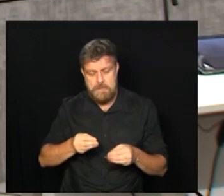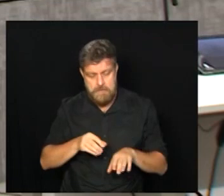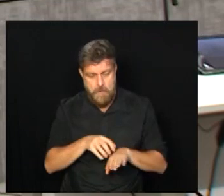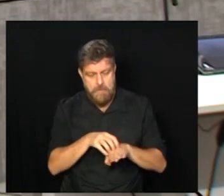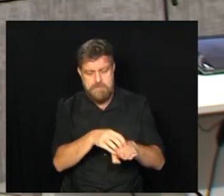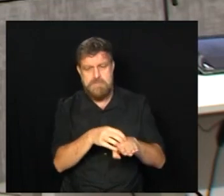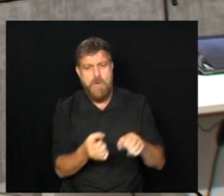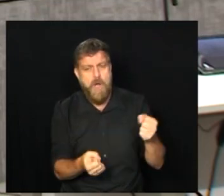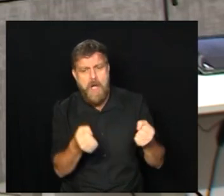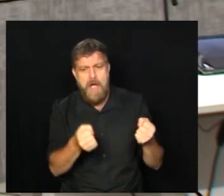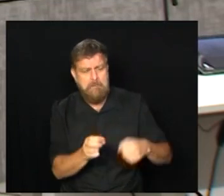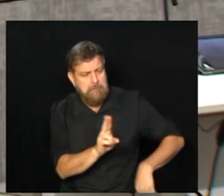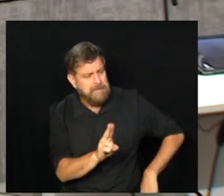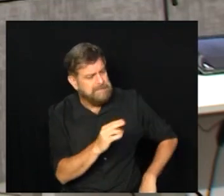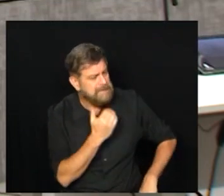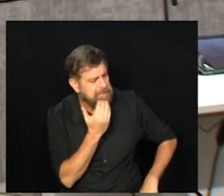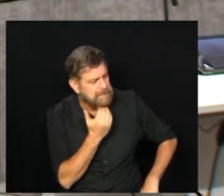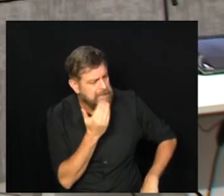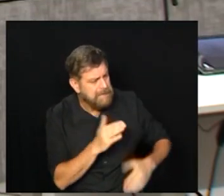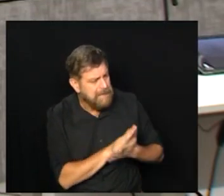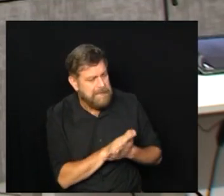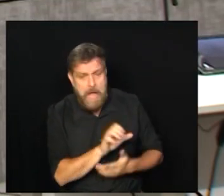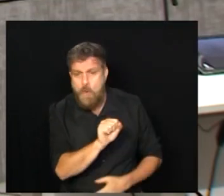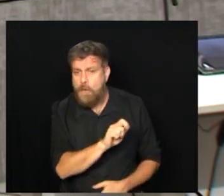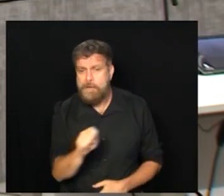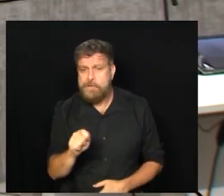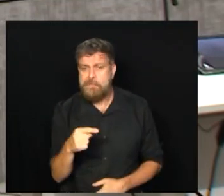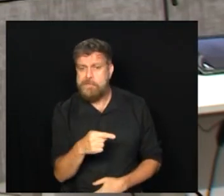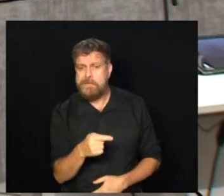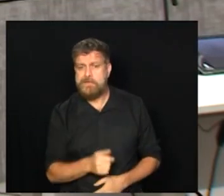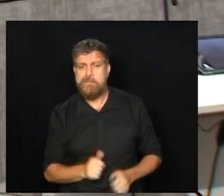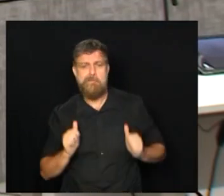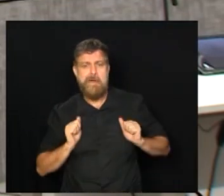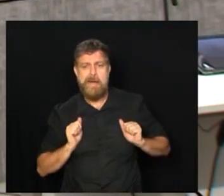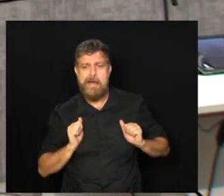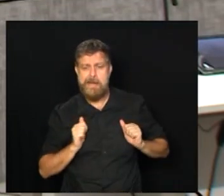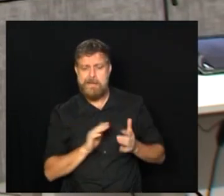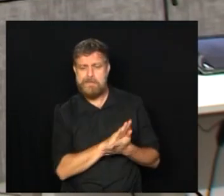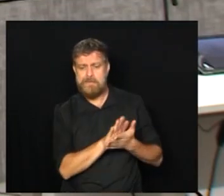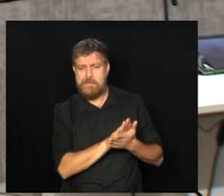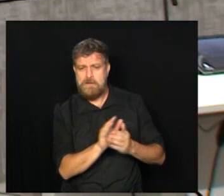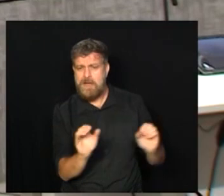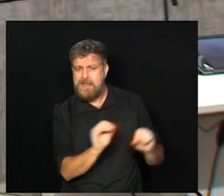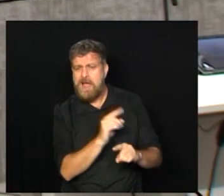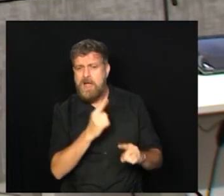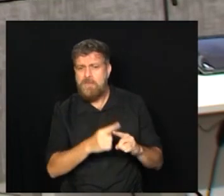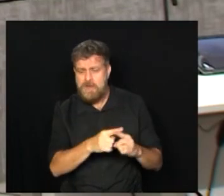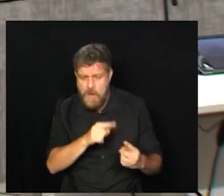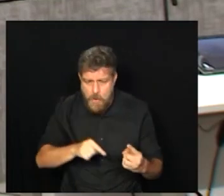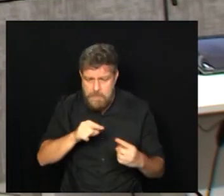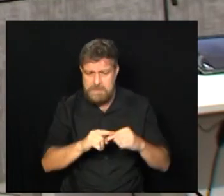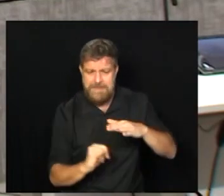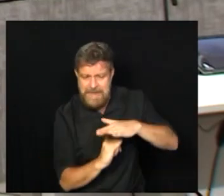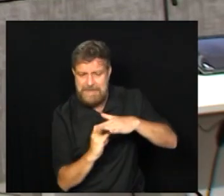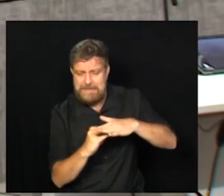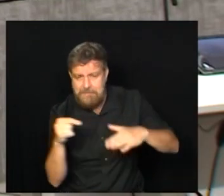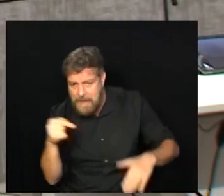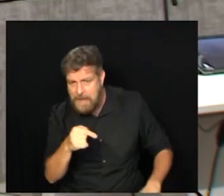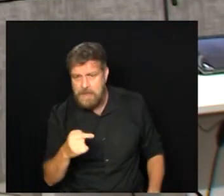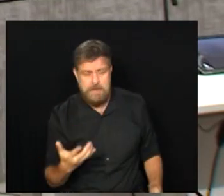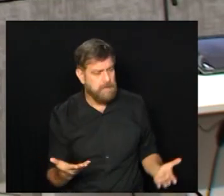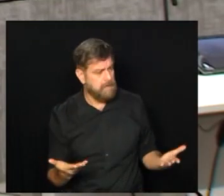que eu não uso dela, porque está parado já há 8 meses e por que ela não foi ainda destinada à entidade de qual deveria ter